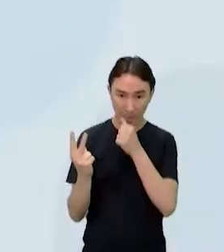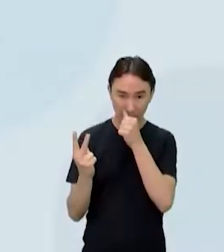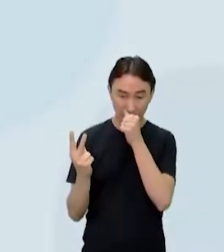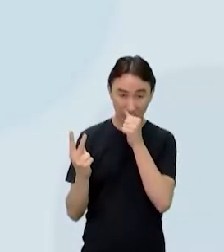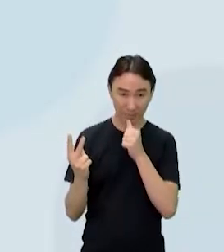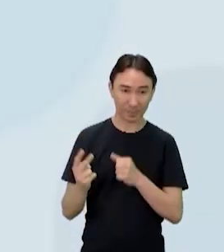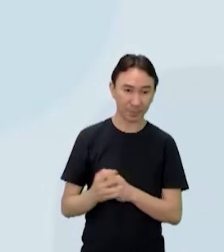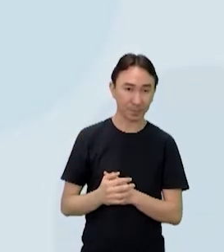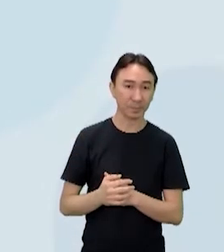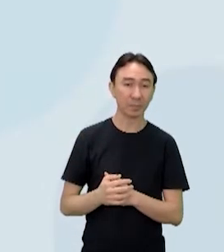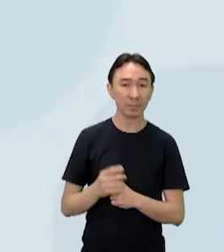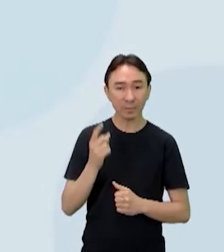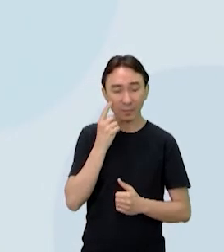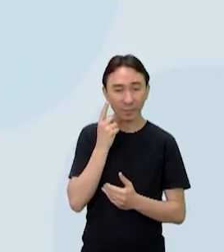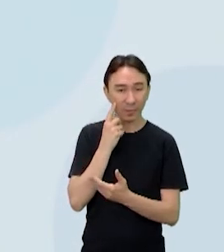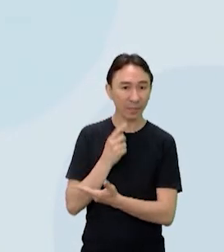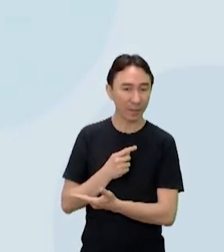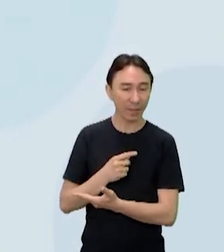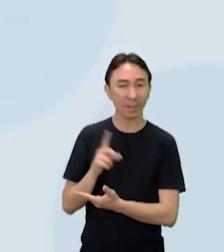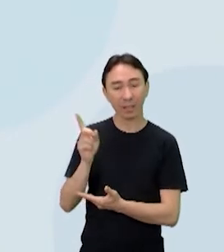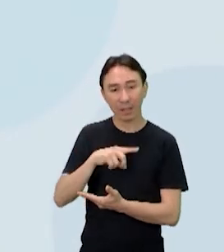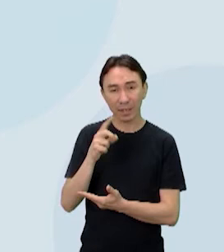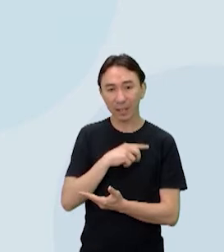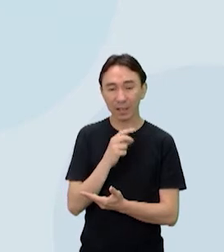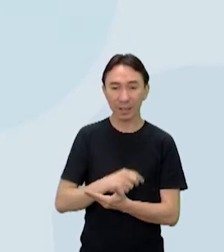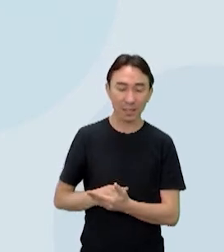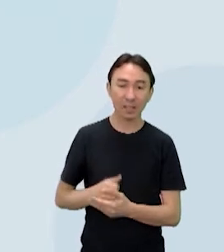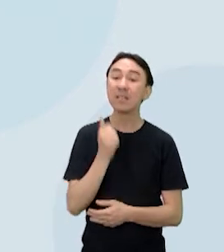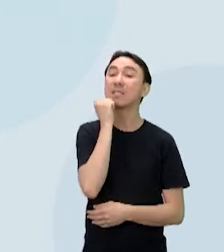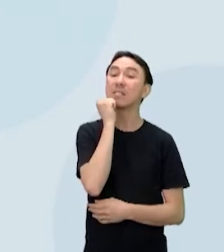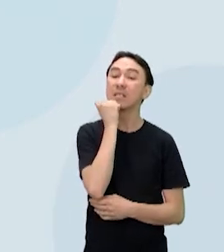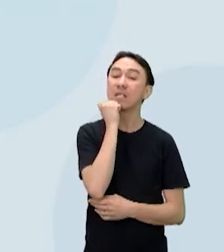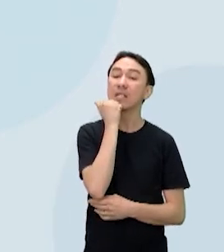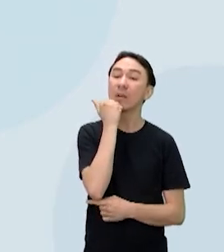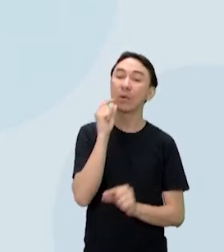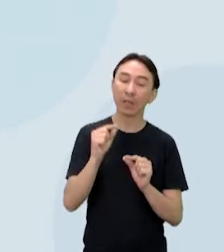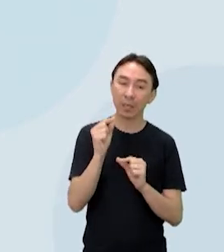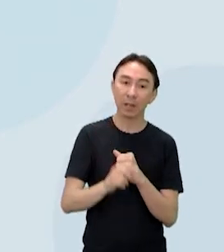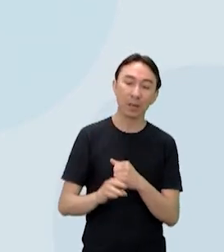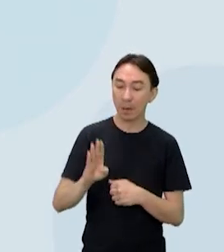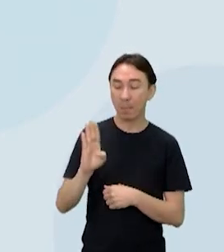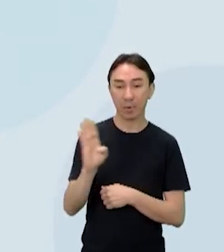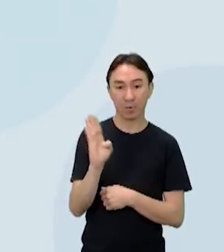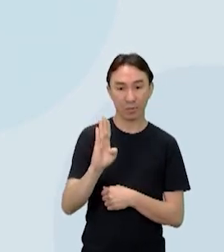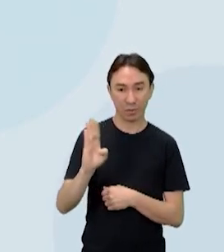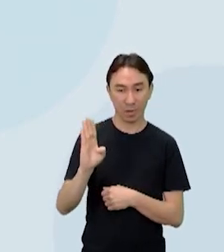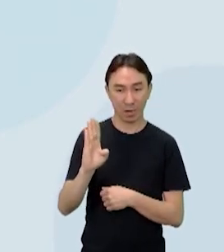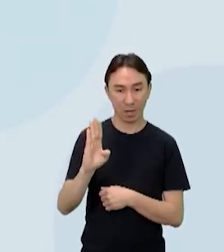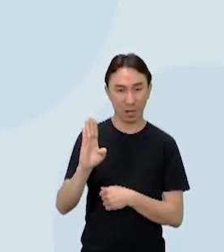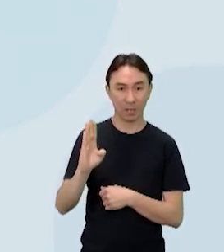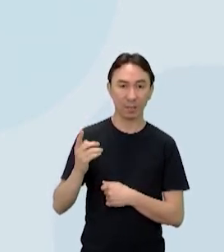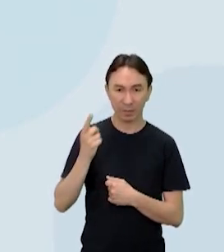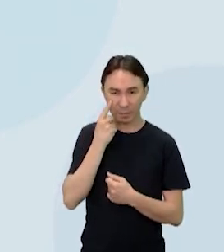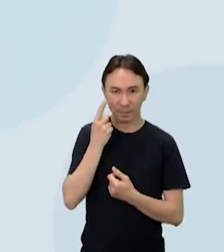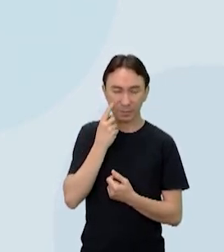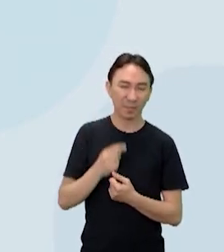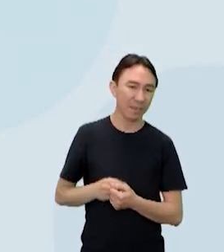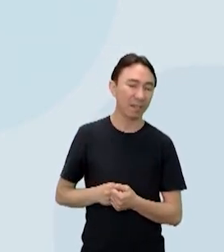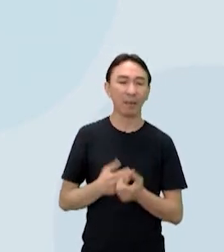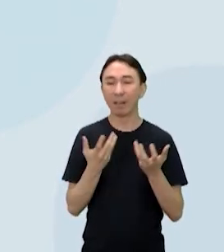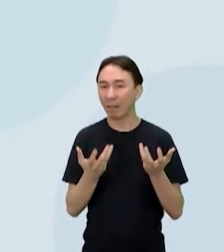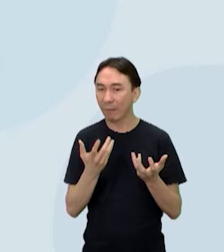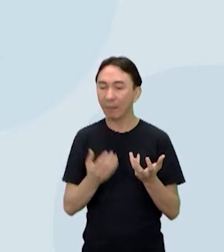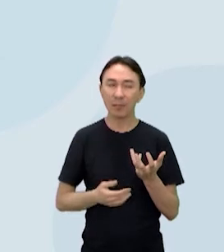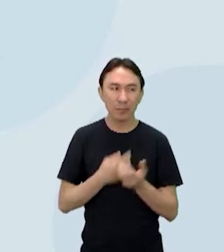tela, por favor, os dois eles eram biólogos, olha só, a biologia aí a respeito, né, tentando aí determinar ou